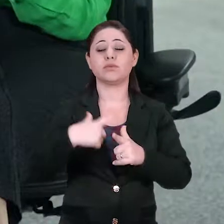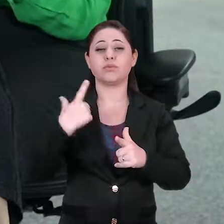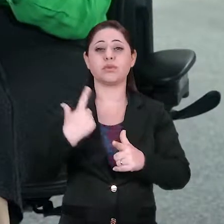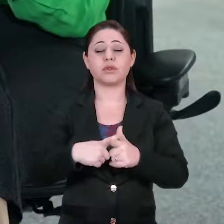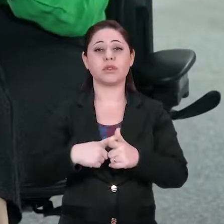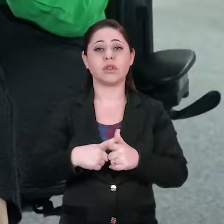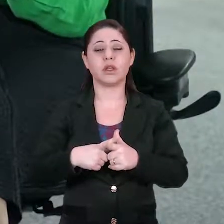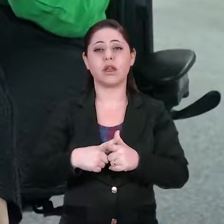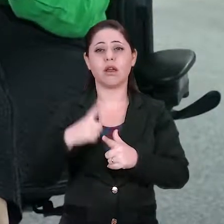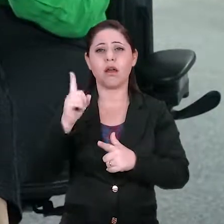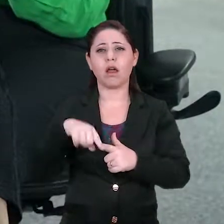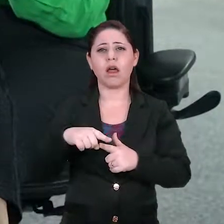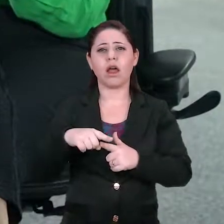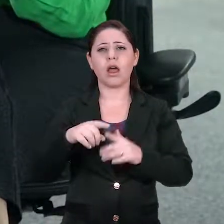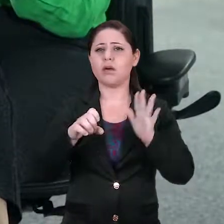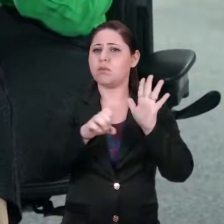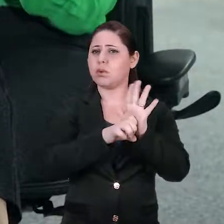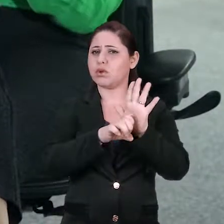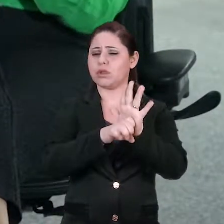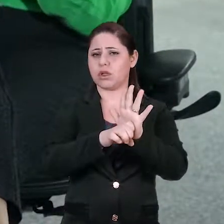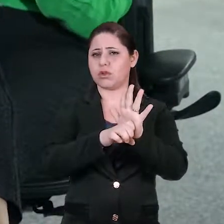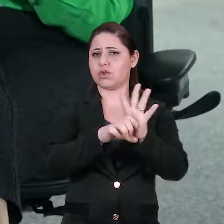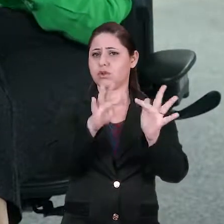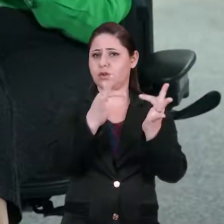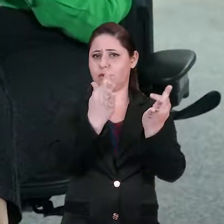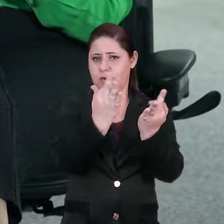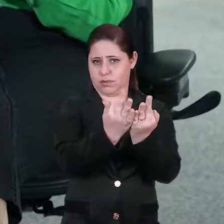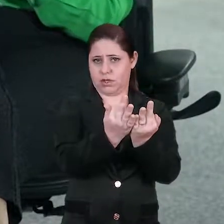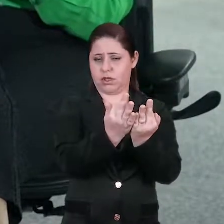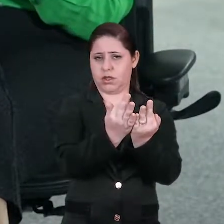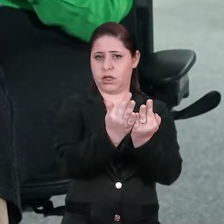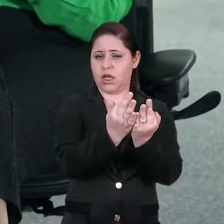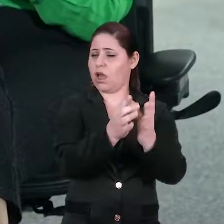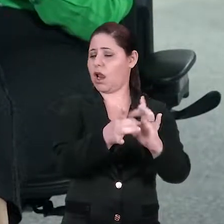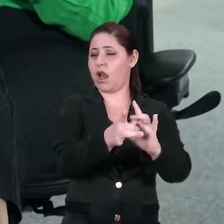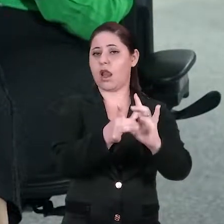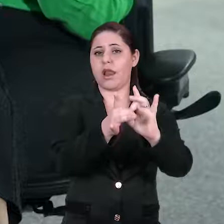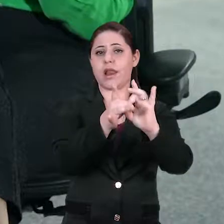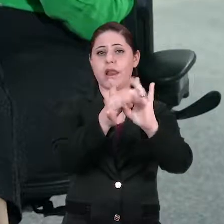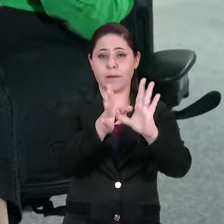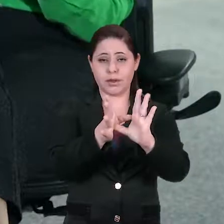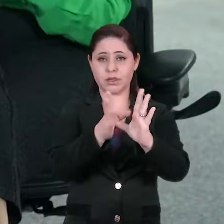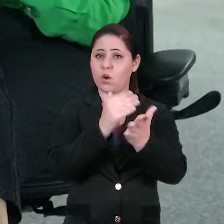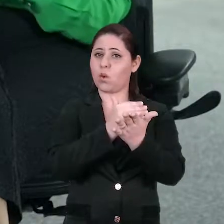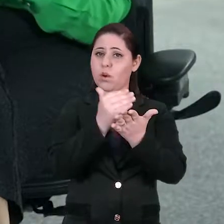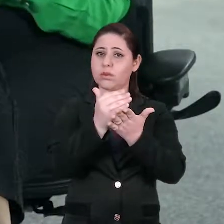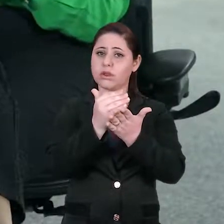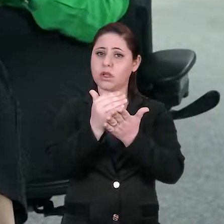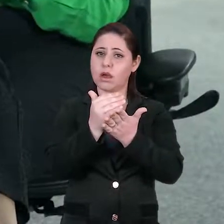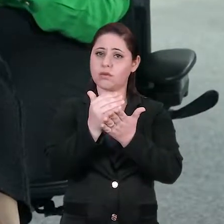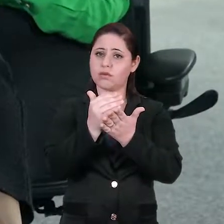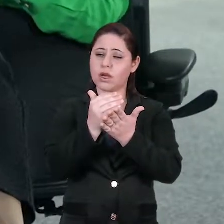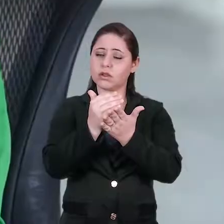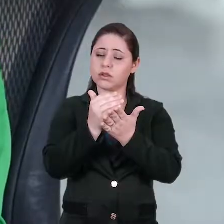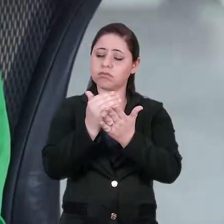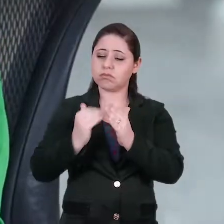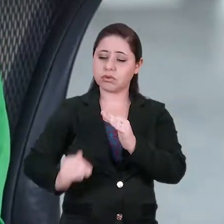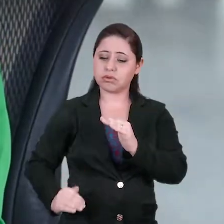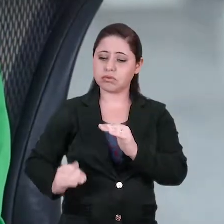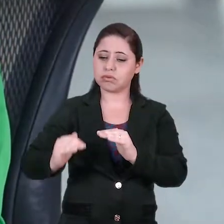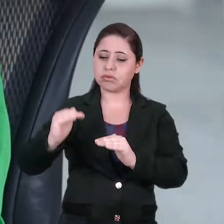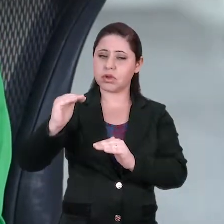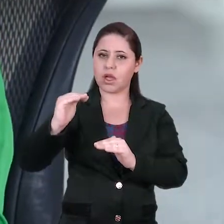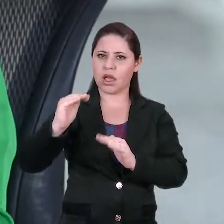de passear, porque era um modelo de família em que a liberdade começava desde